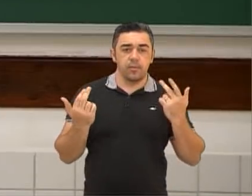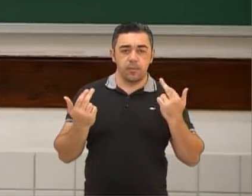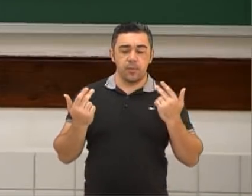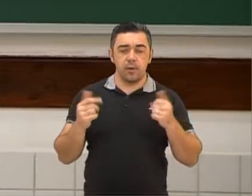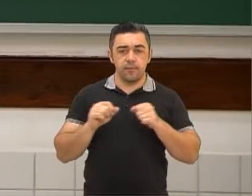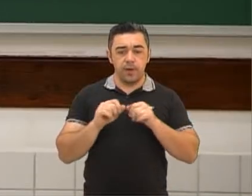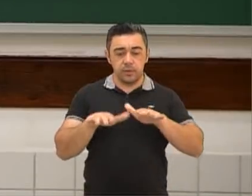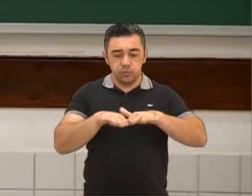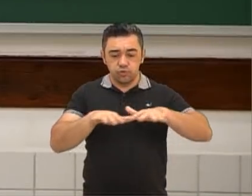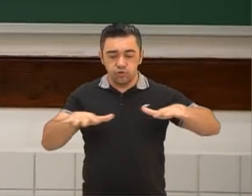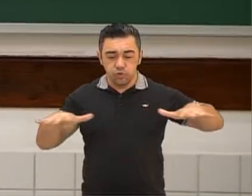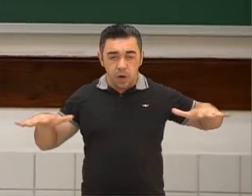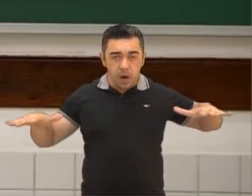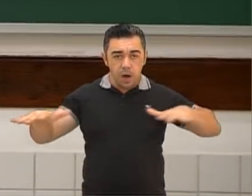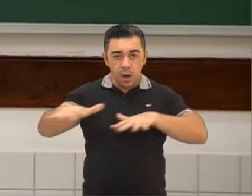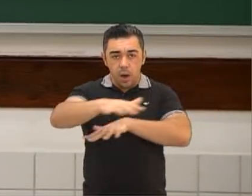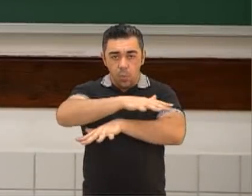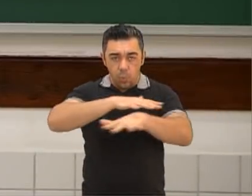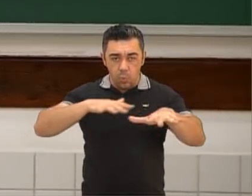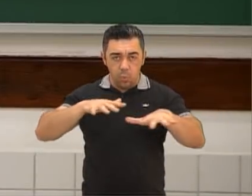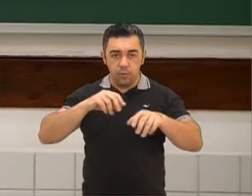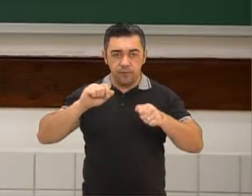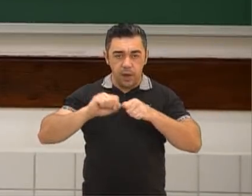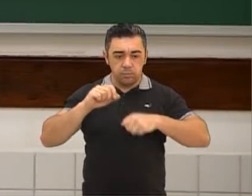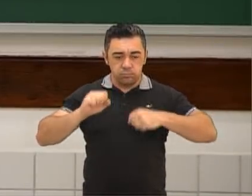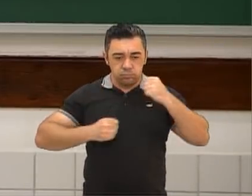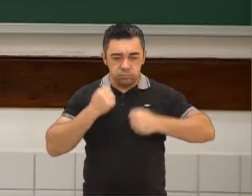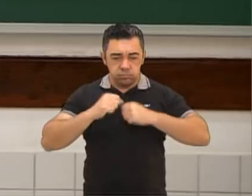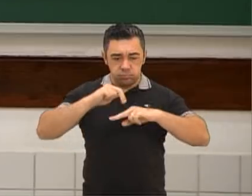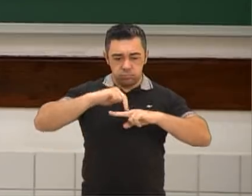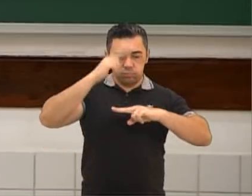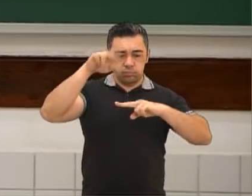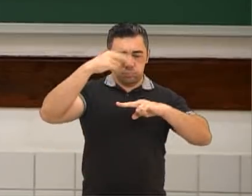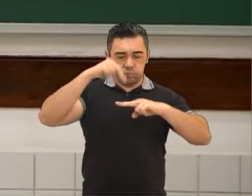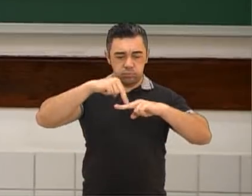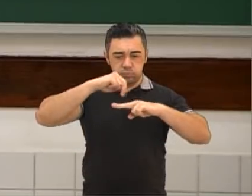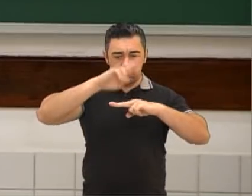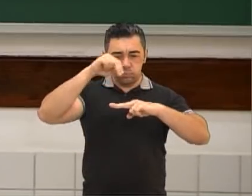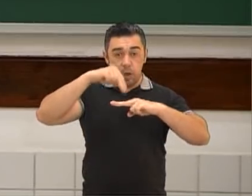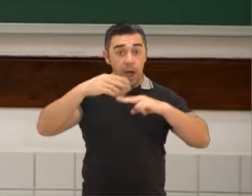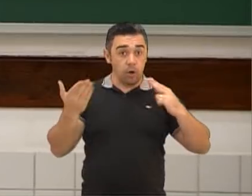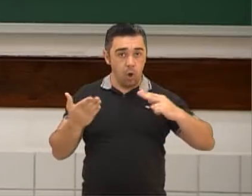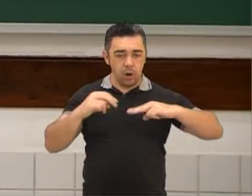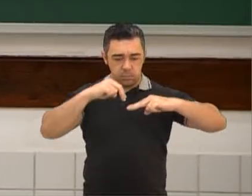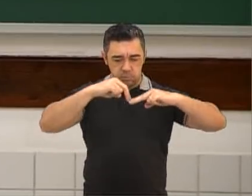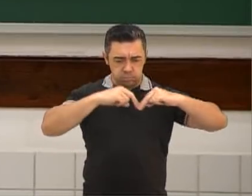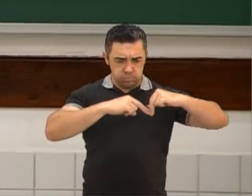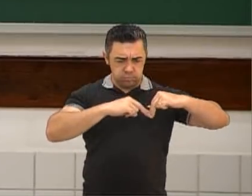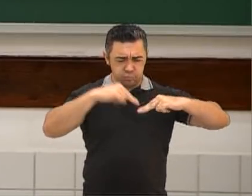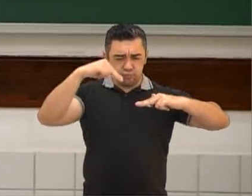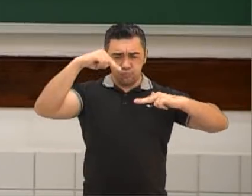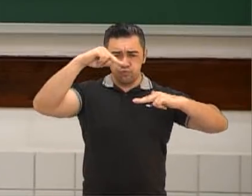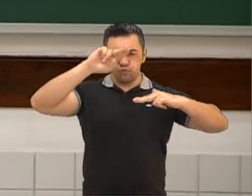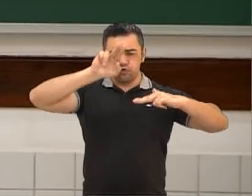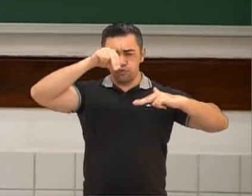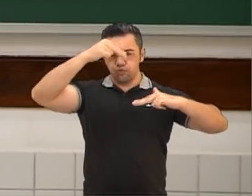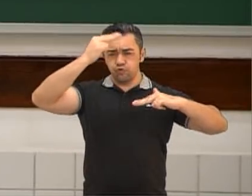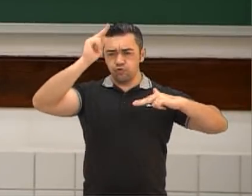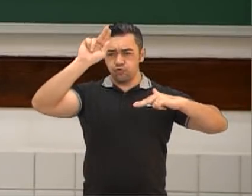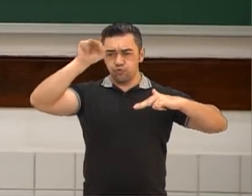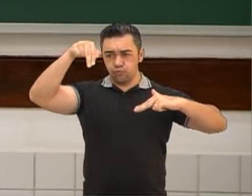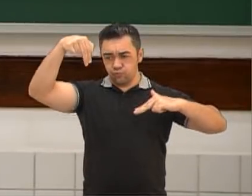no solo, tá? E eles trouxeram isso usando a impulsão do trampolim,